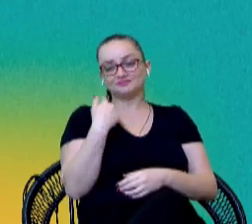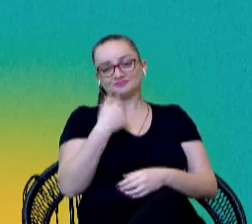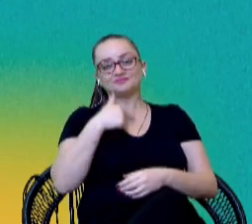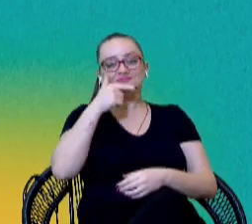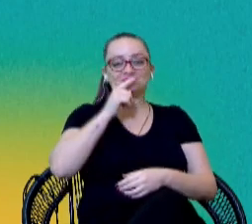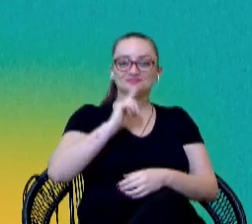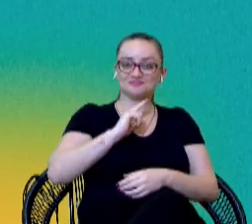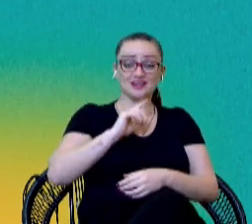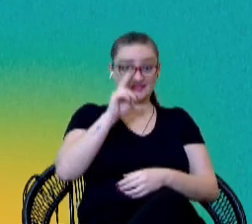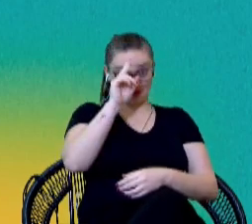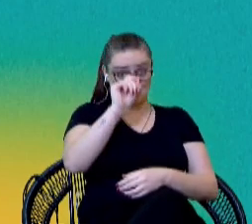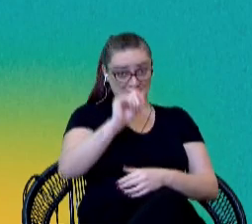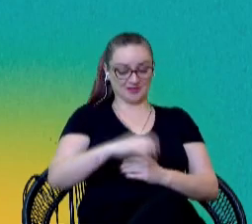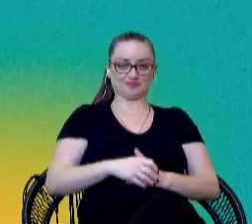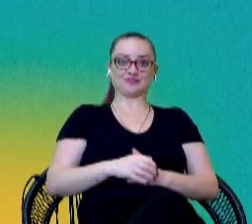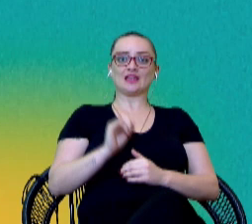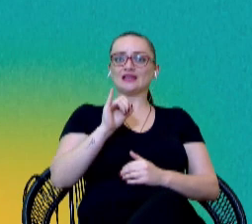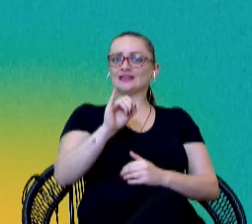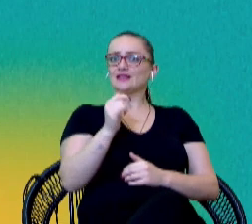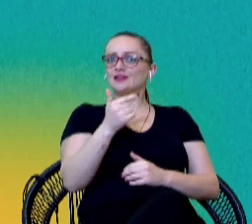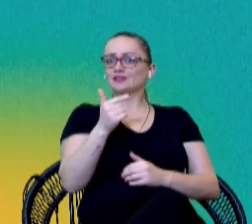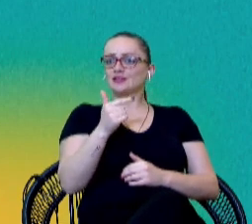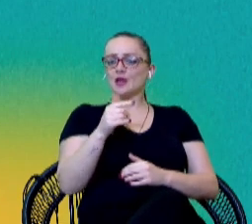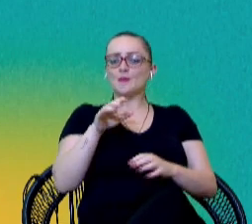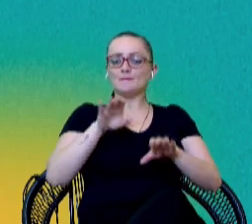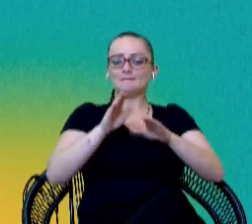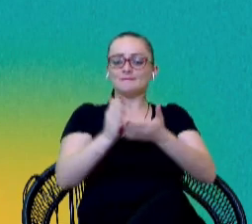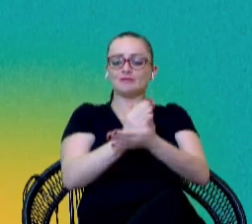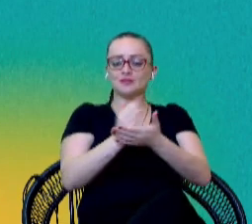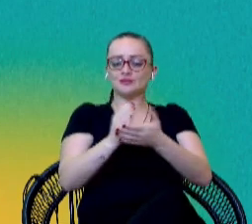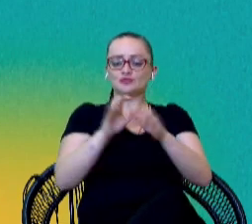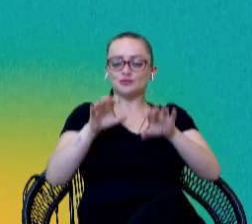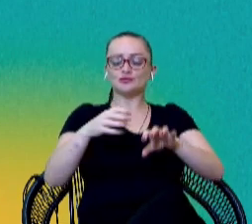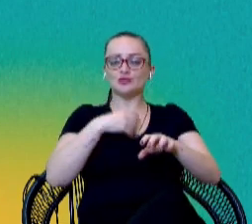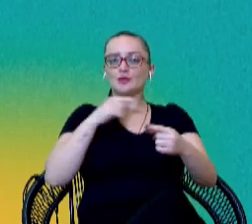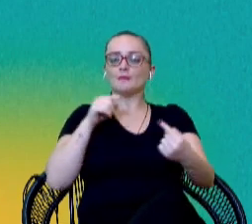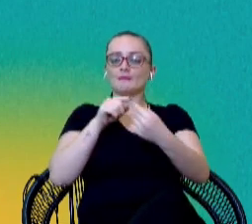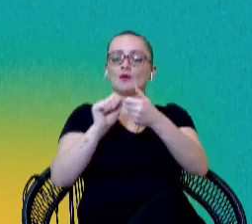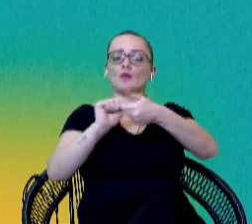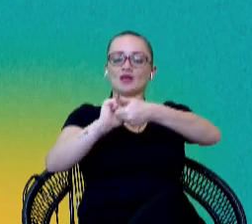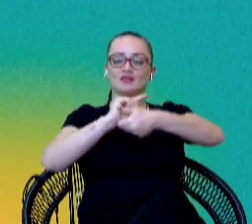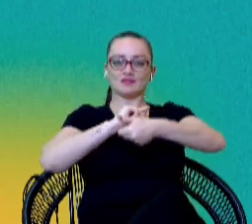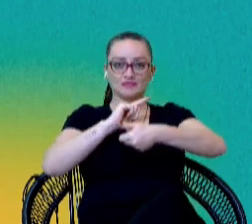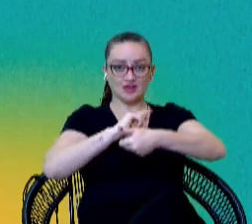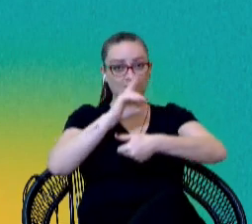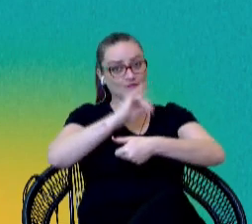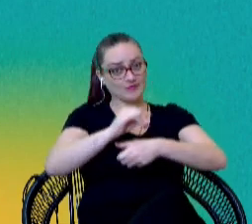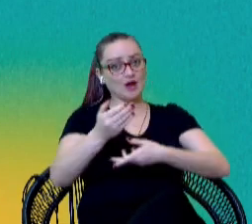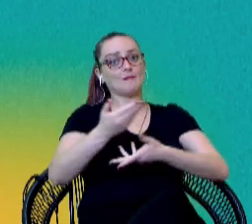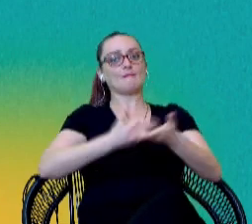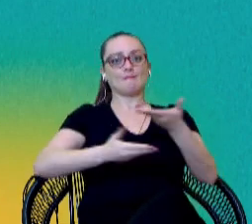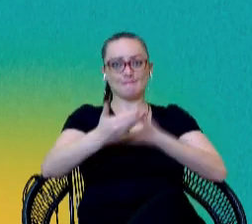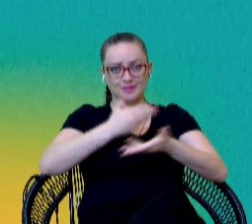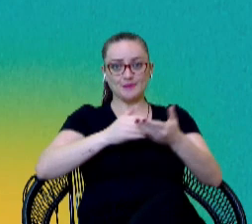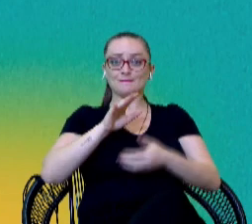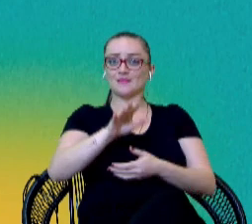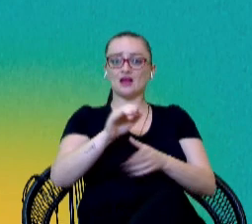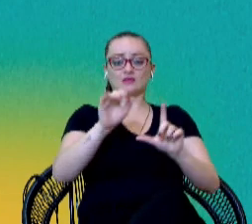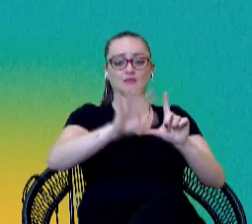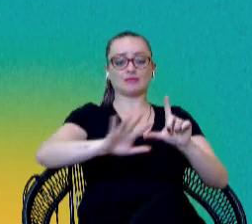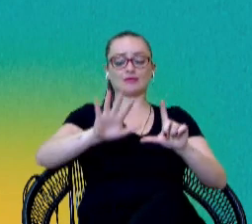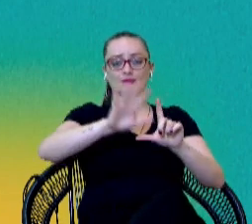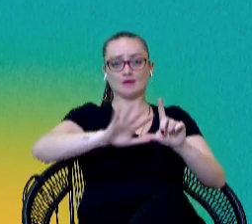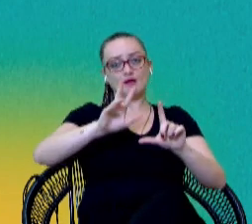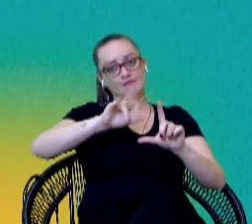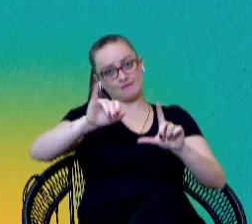tá? Lembrando, se a gente não segmentar de uma forma qualificada, você vai ter muito tráfego, sim, porque a plataforma,